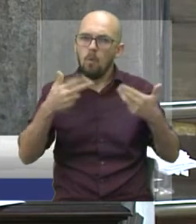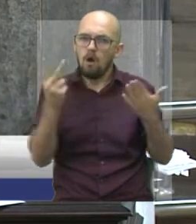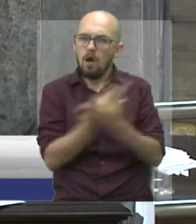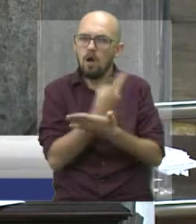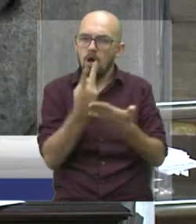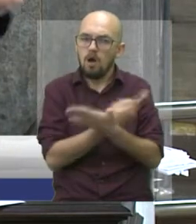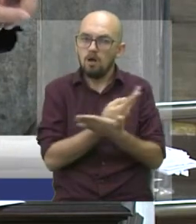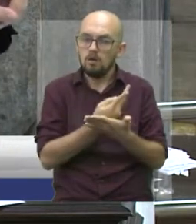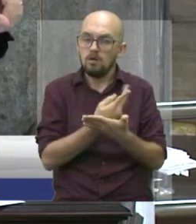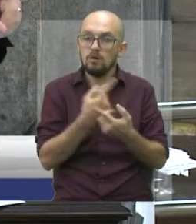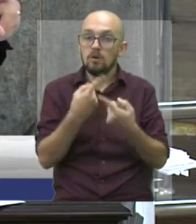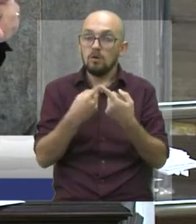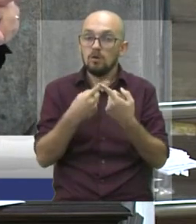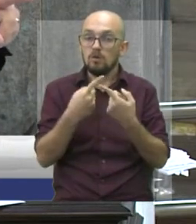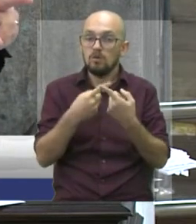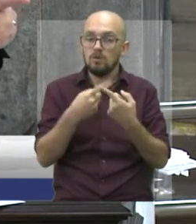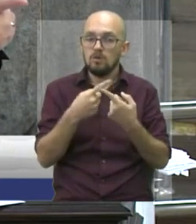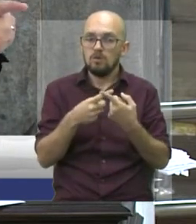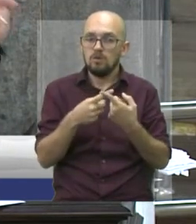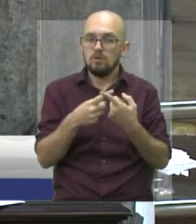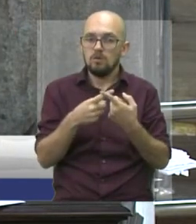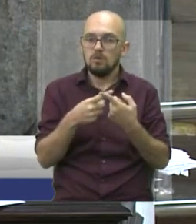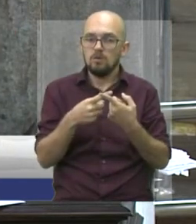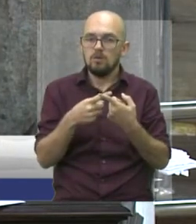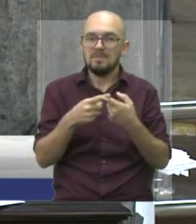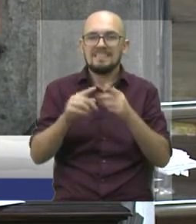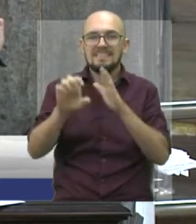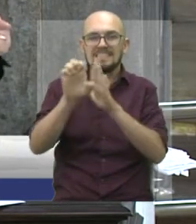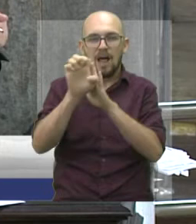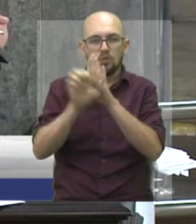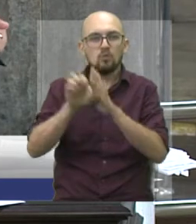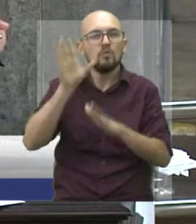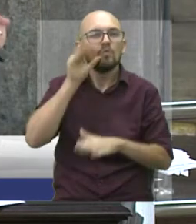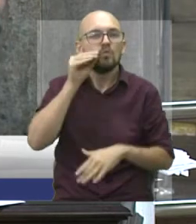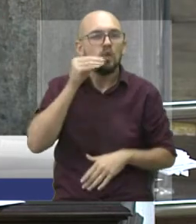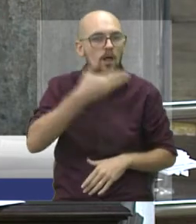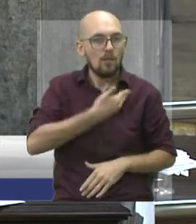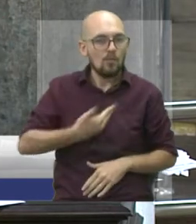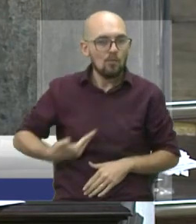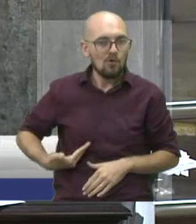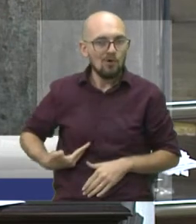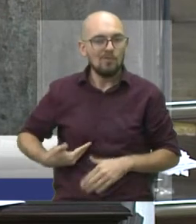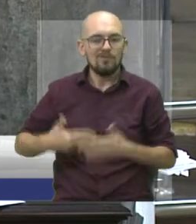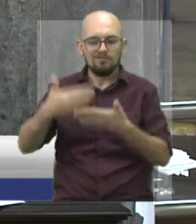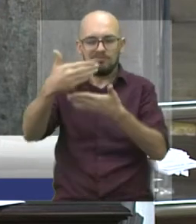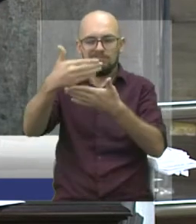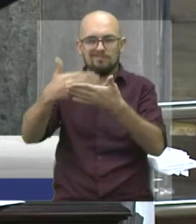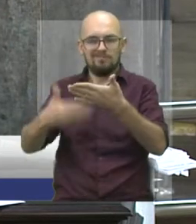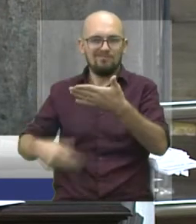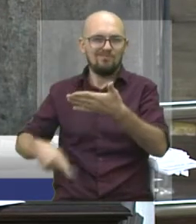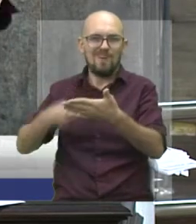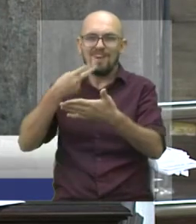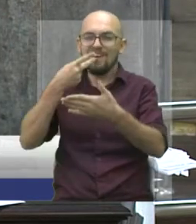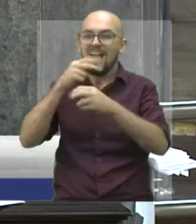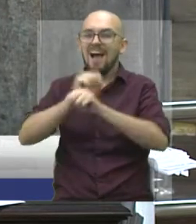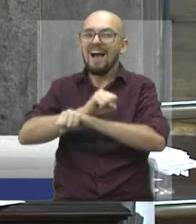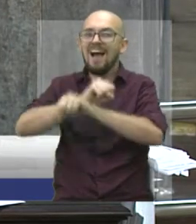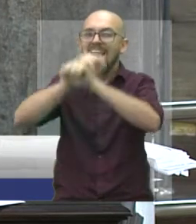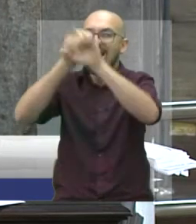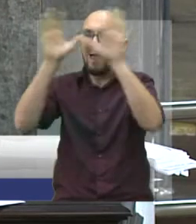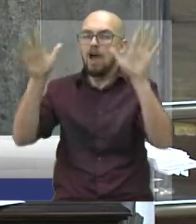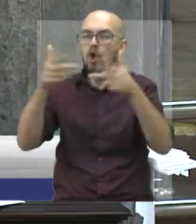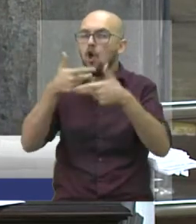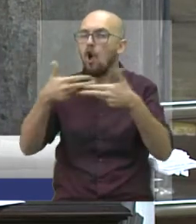Porque o estatuto do funcionário público está bem claro lá o que não pode